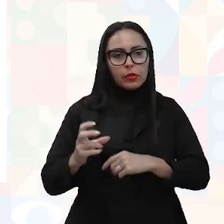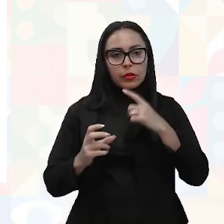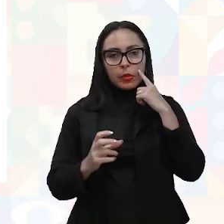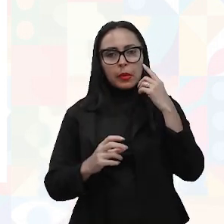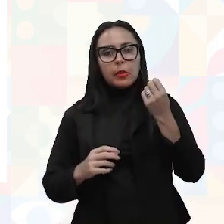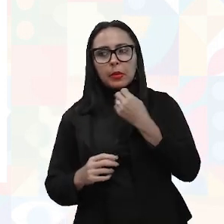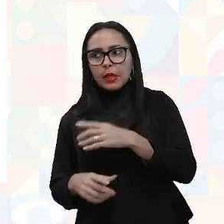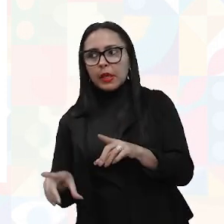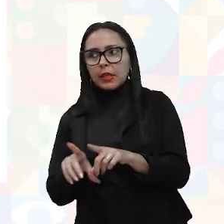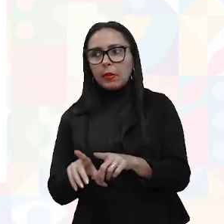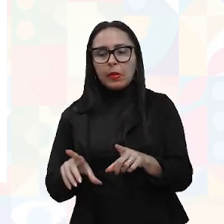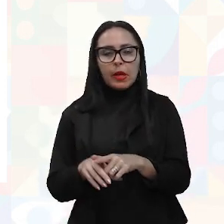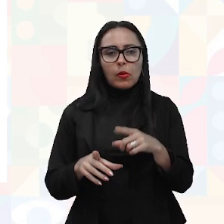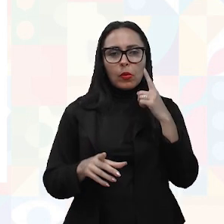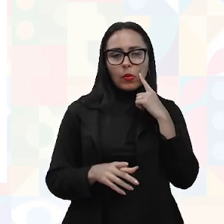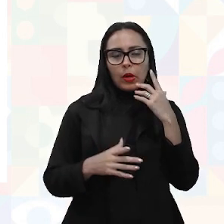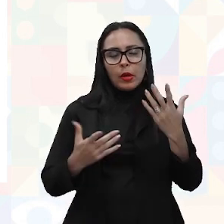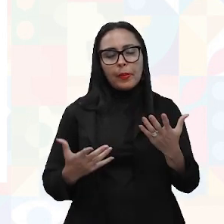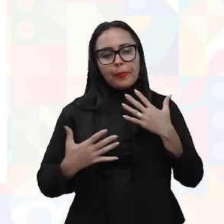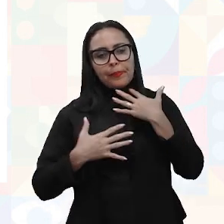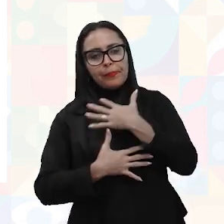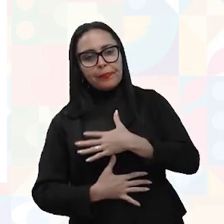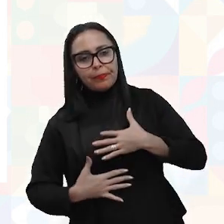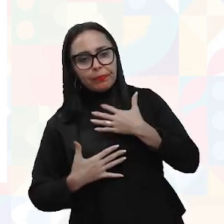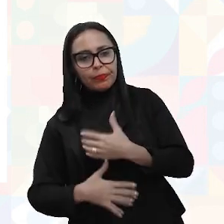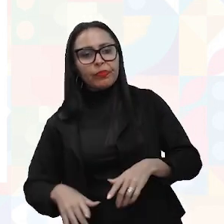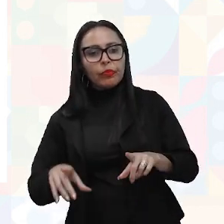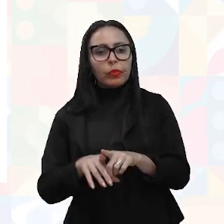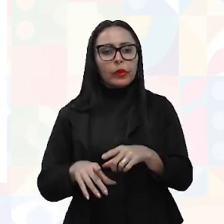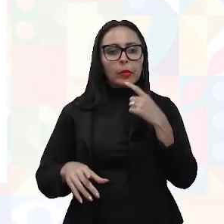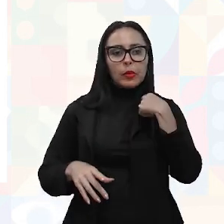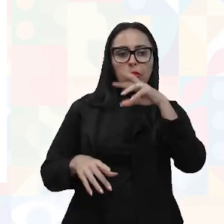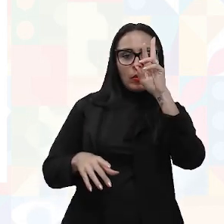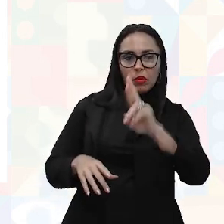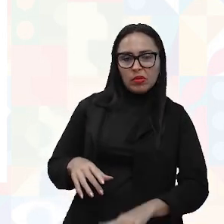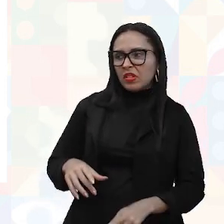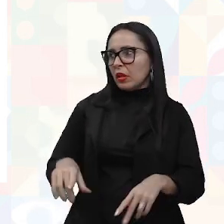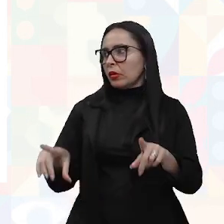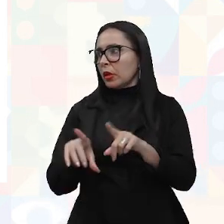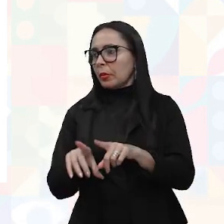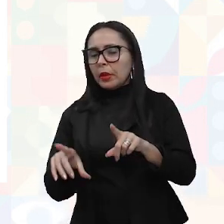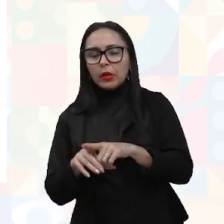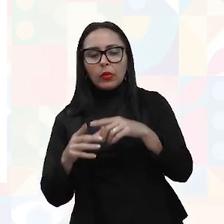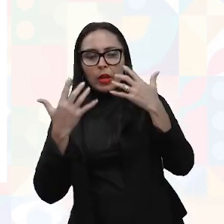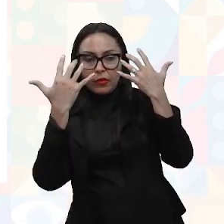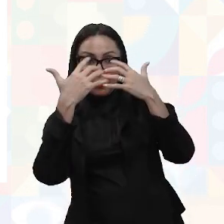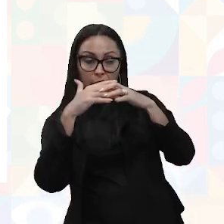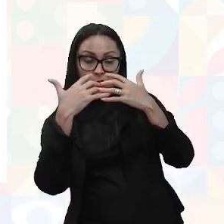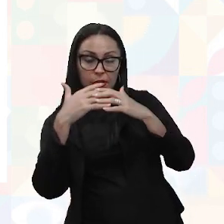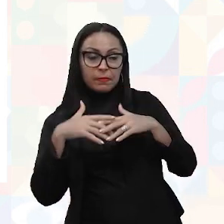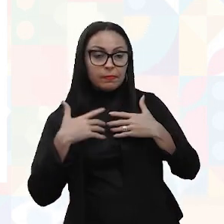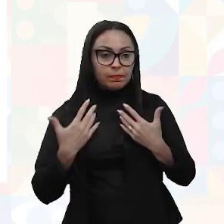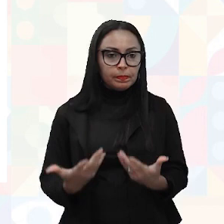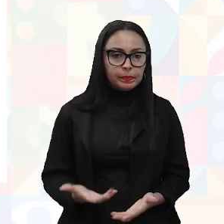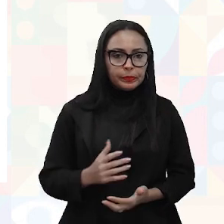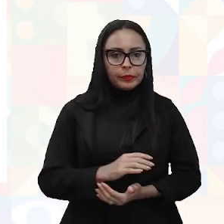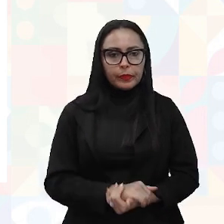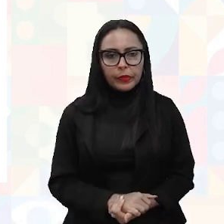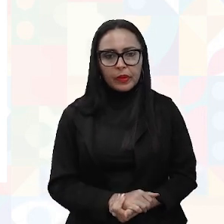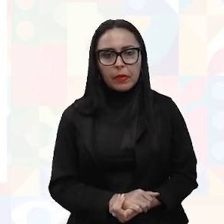brincam com a emoção, brincam com a razão, brincam com o reflexo, enfim. E o